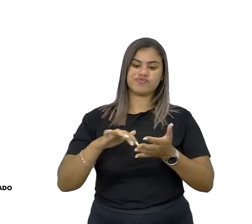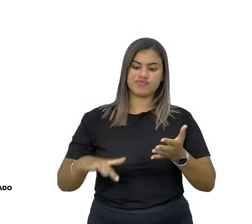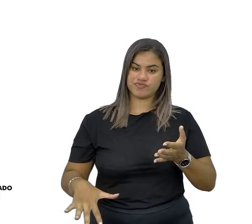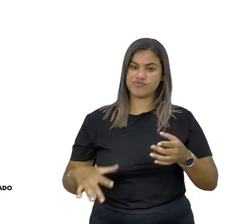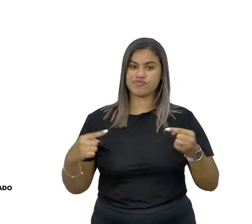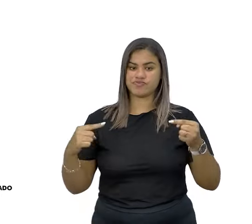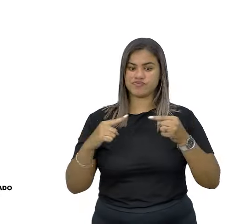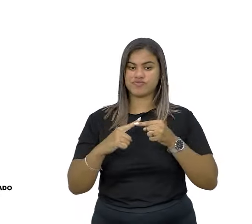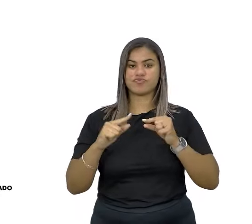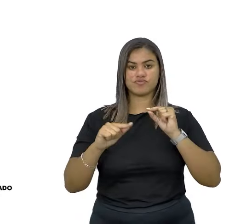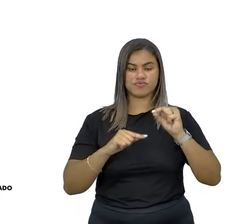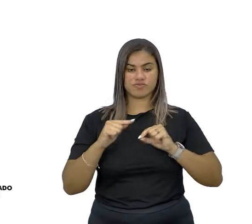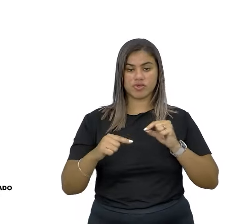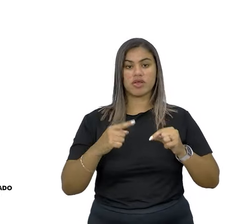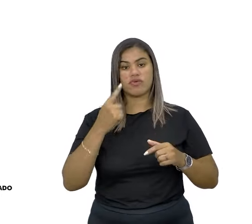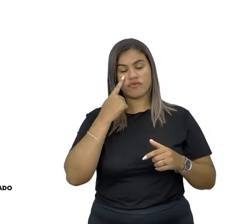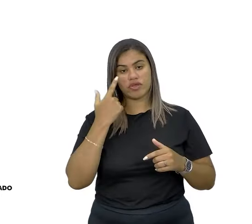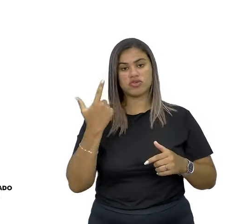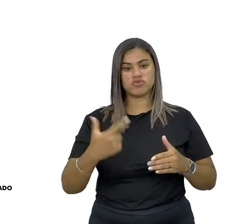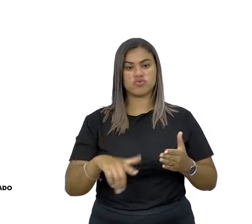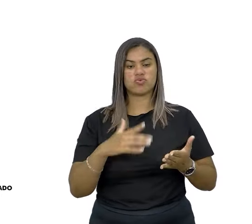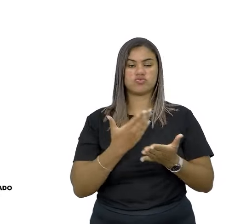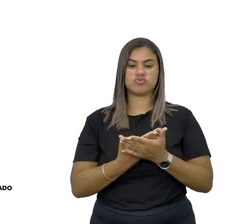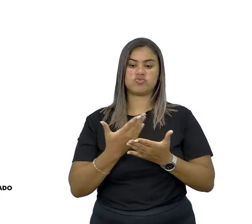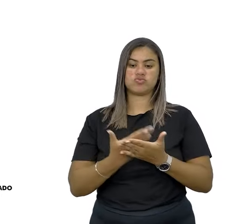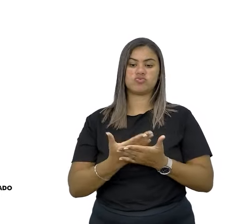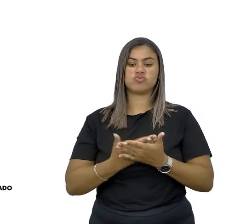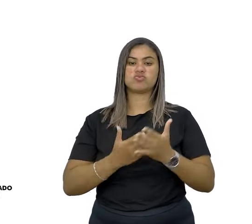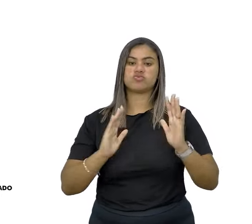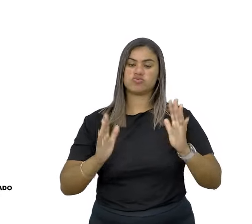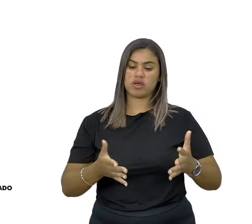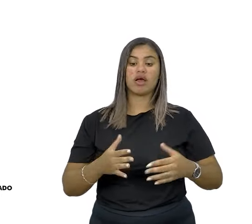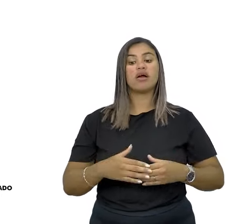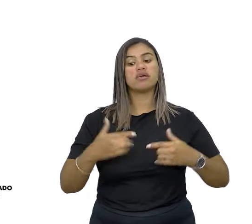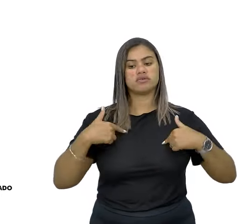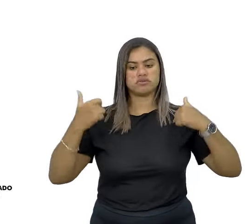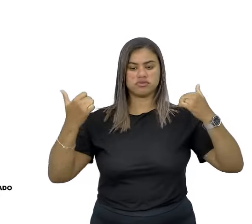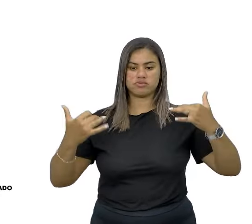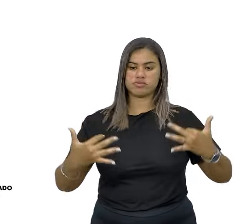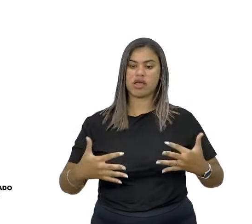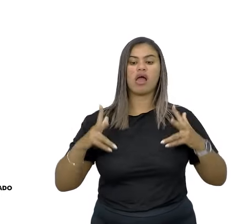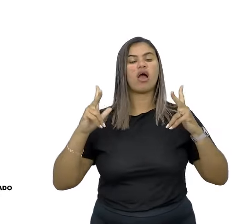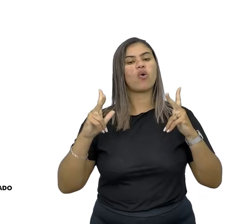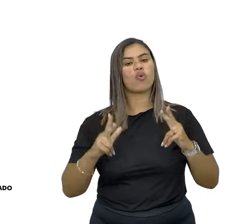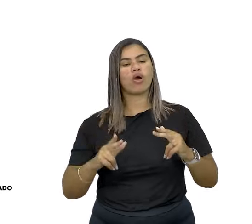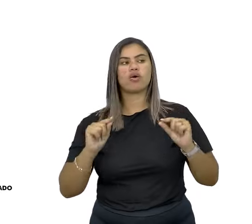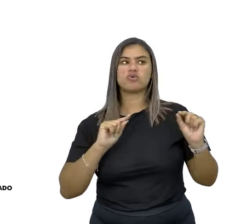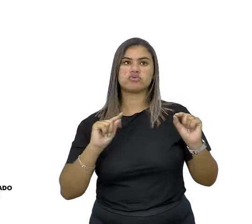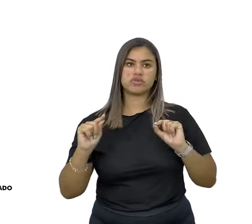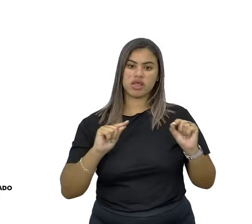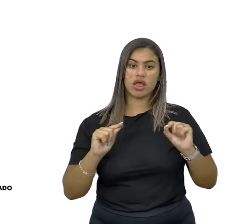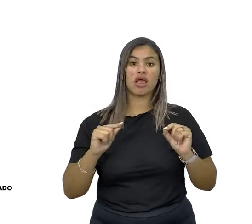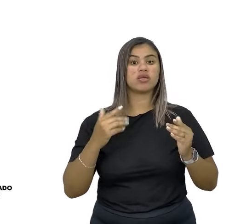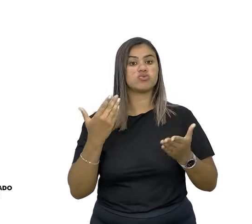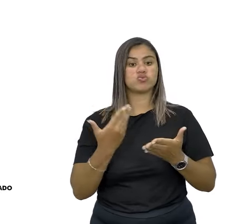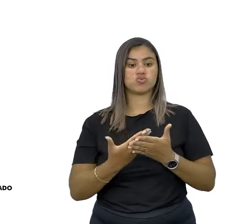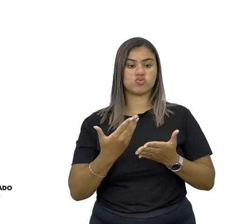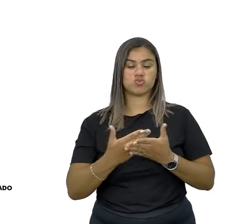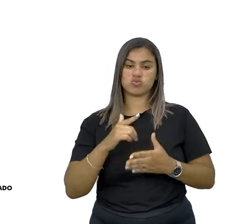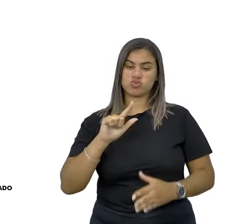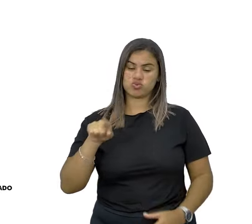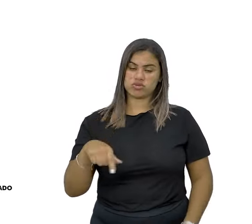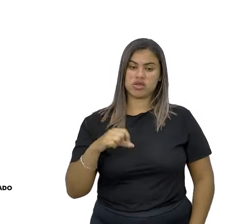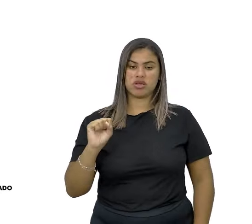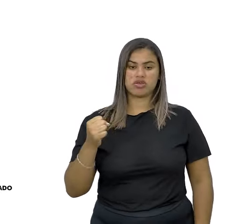de revisitar os estudos já realizados. Foi o que eu falei. É como se chegasse lá nas aulas 7 e 8,